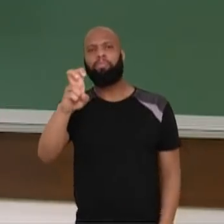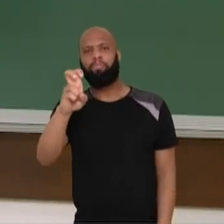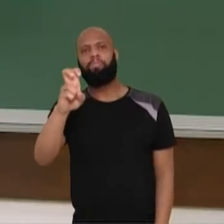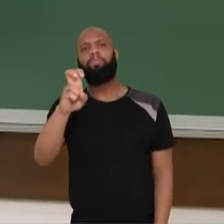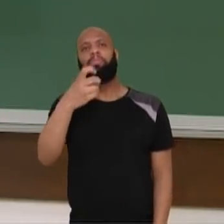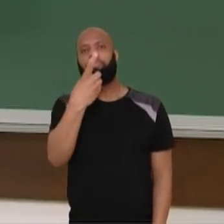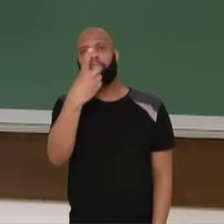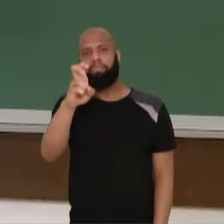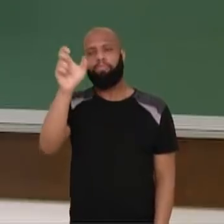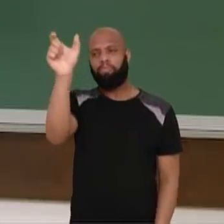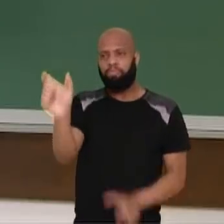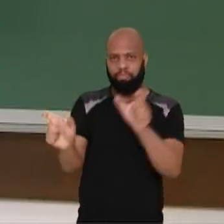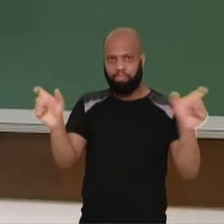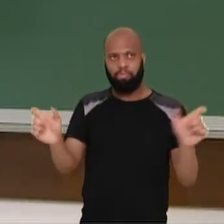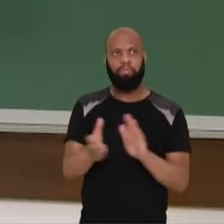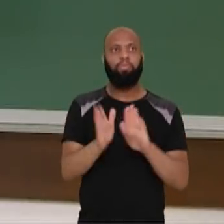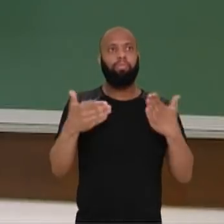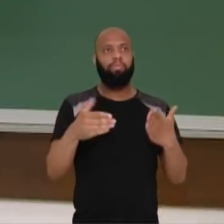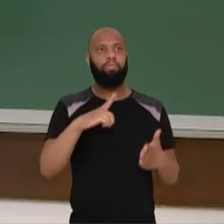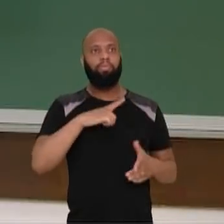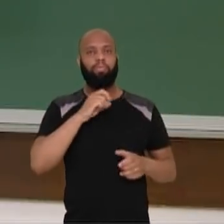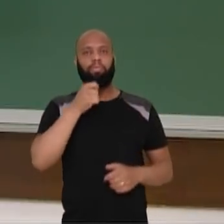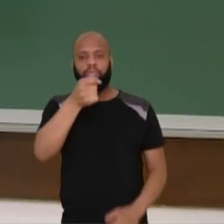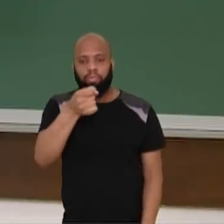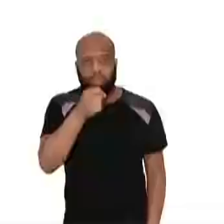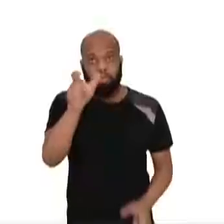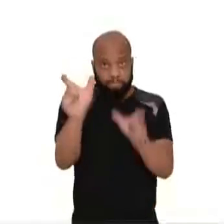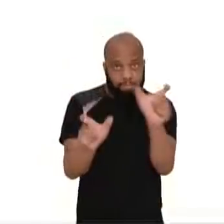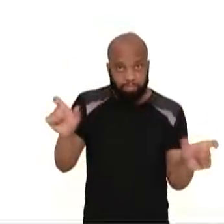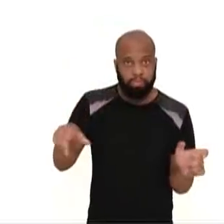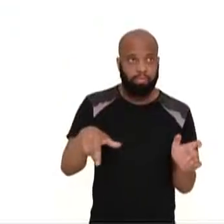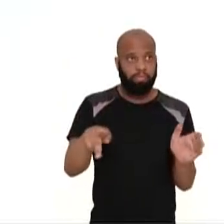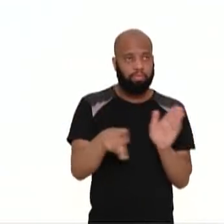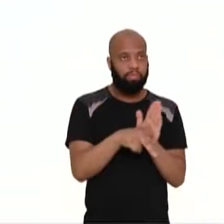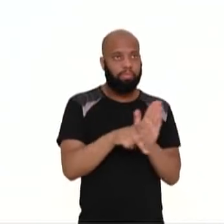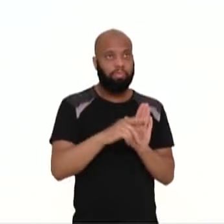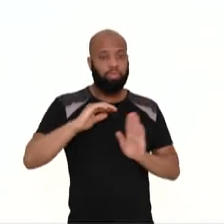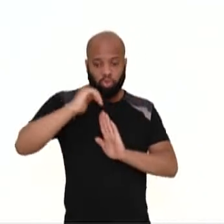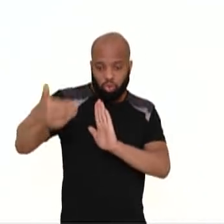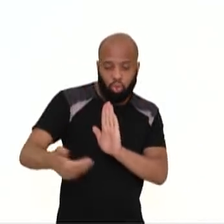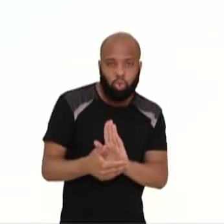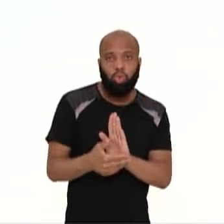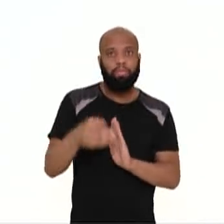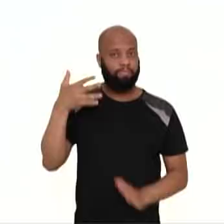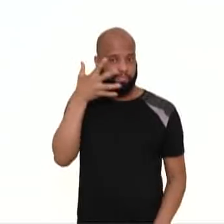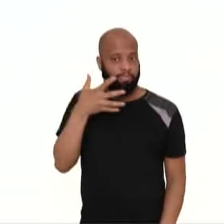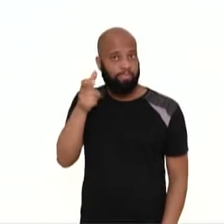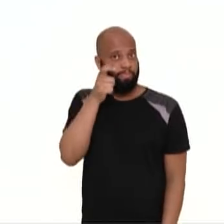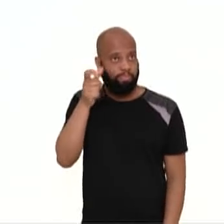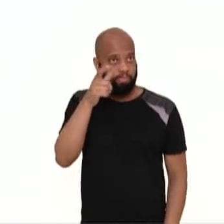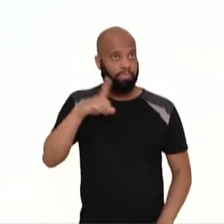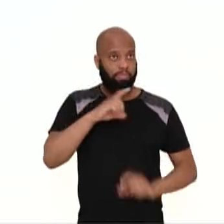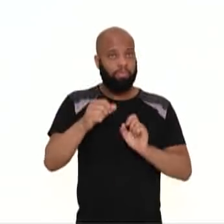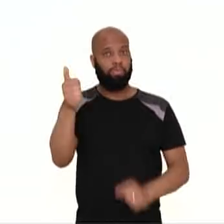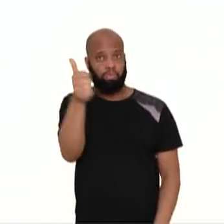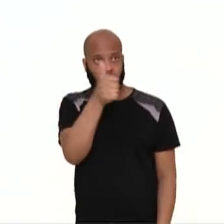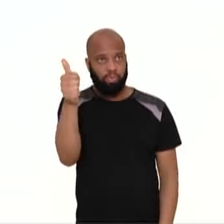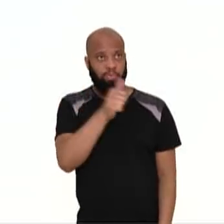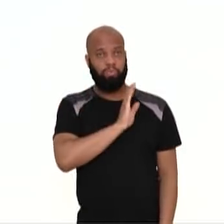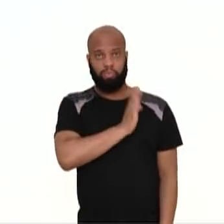15 pessoas. Então, para entrevistar essas pessoas, considerando todas as palestras, precisa pegar